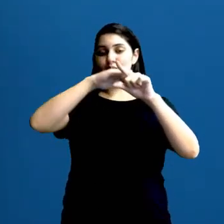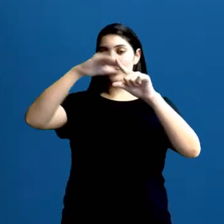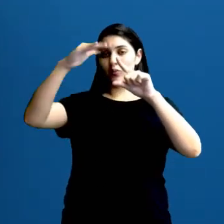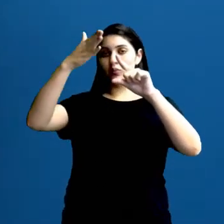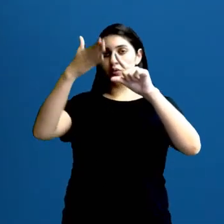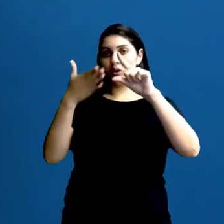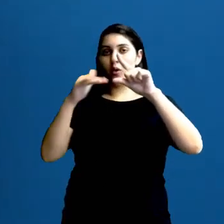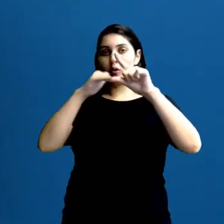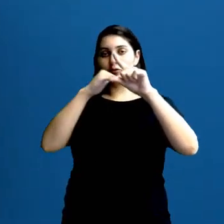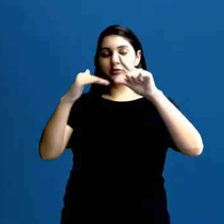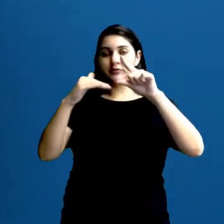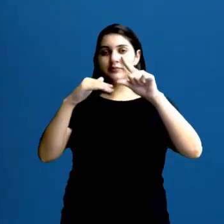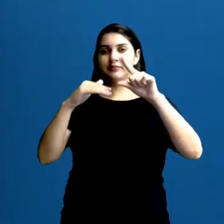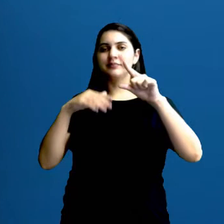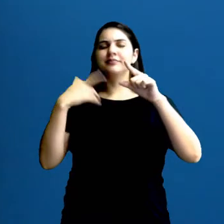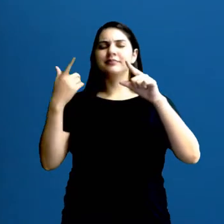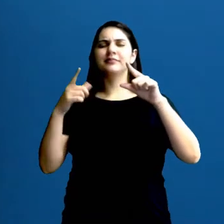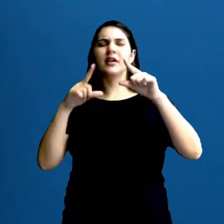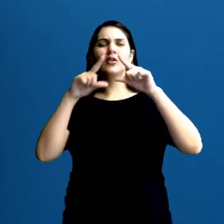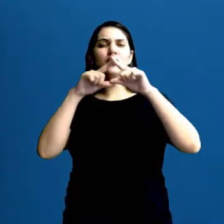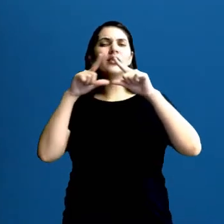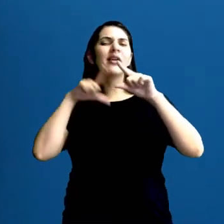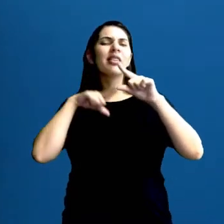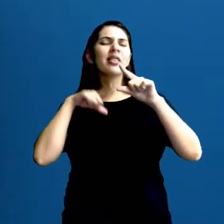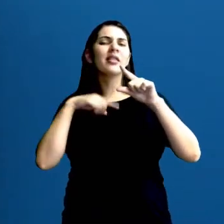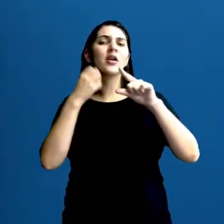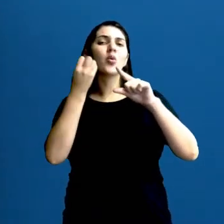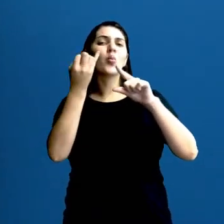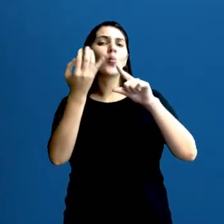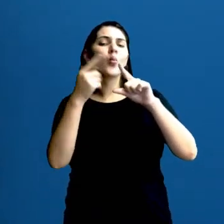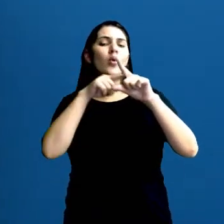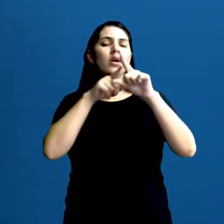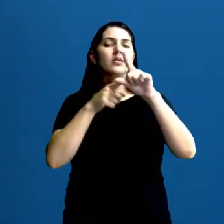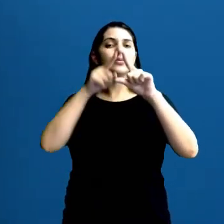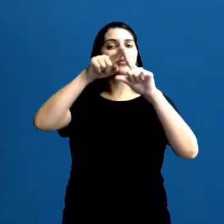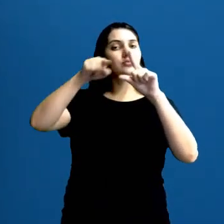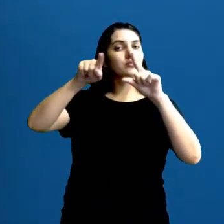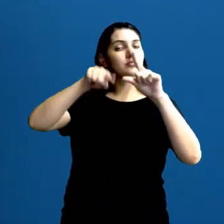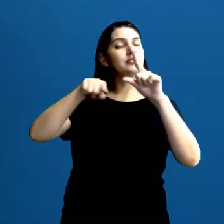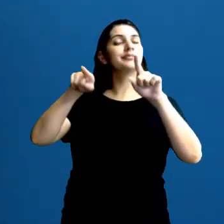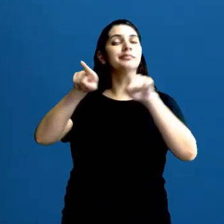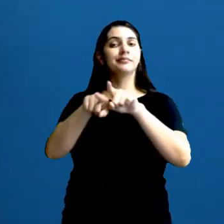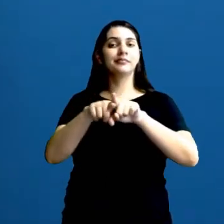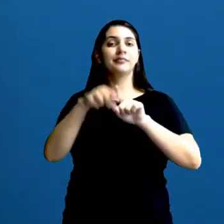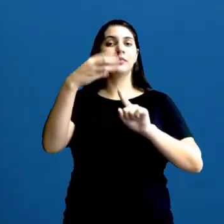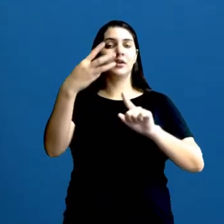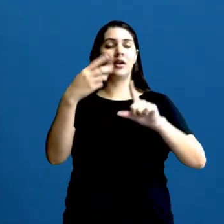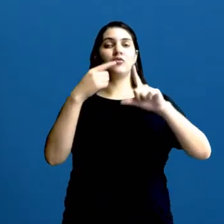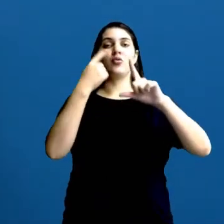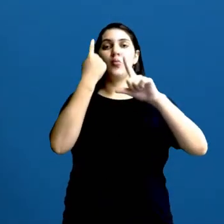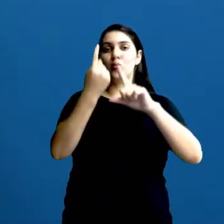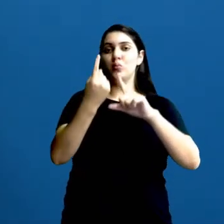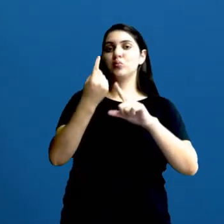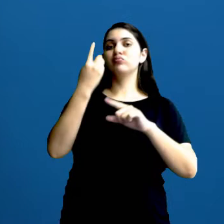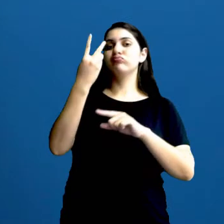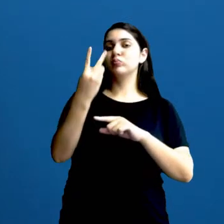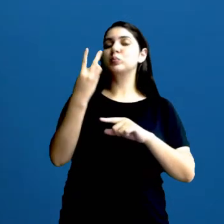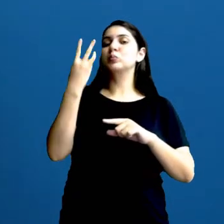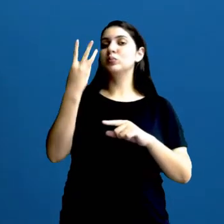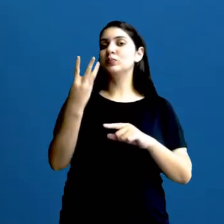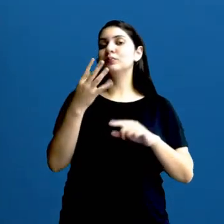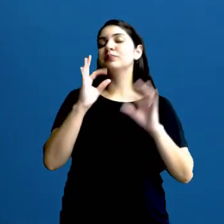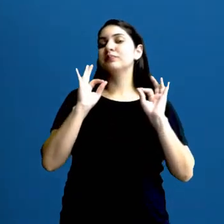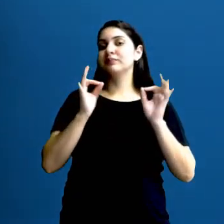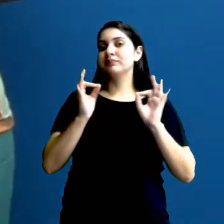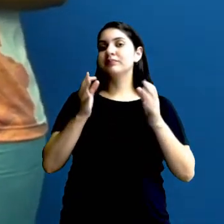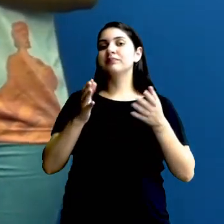3. E no triângulo eu tenho quantos ângulos? Também 3. 1, 2,